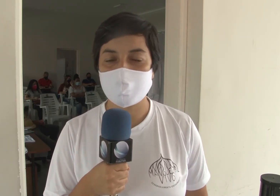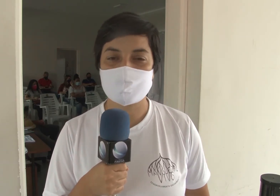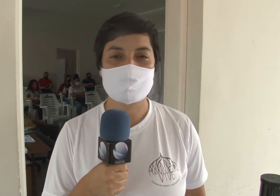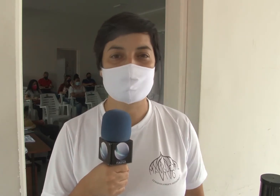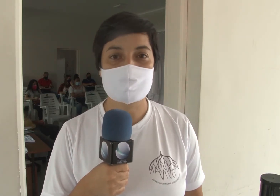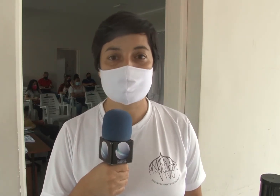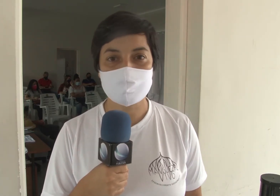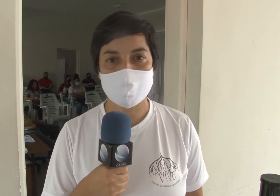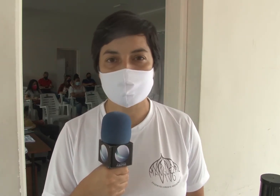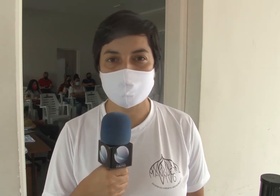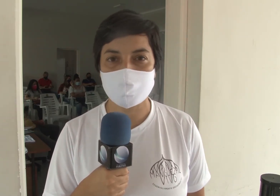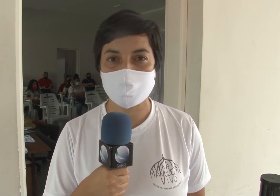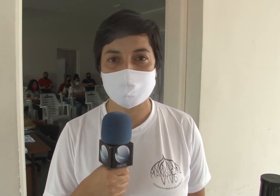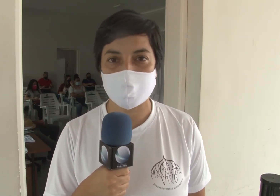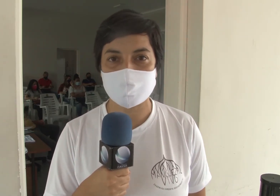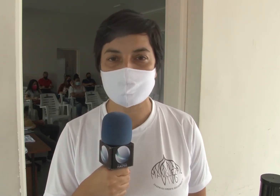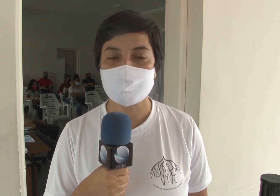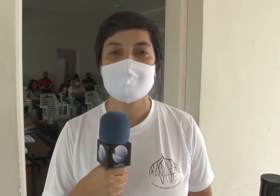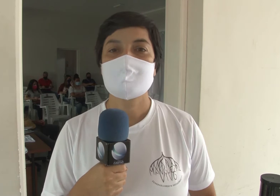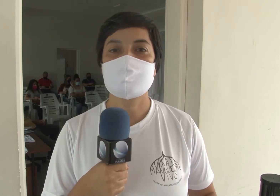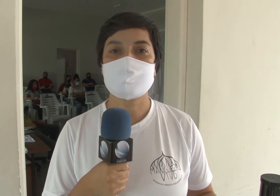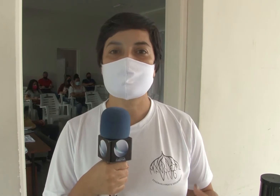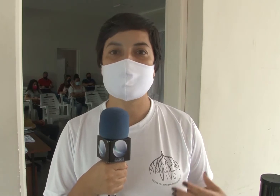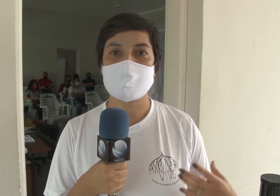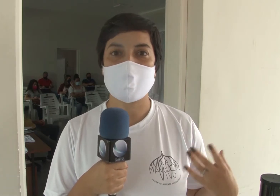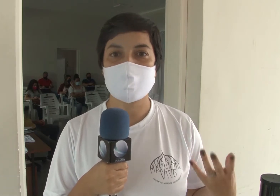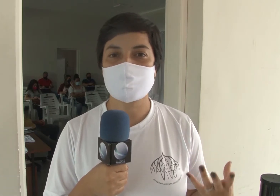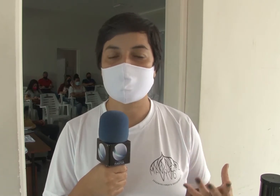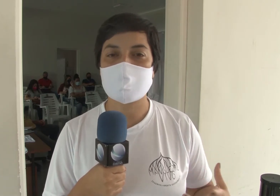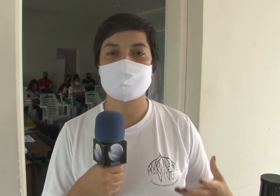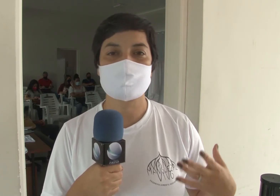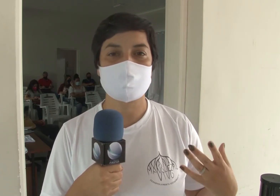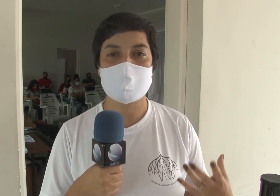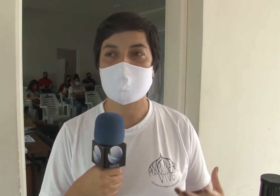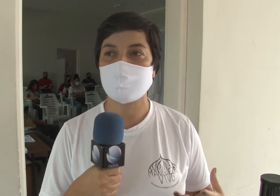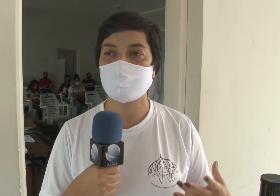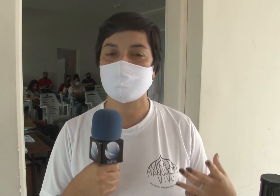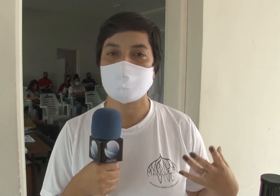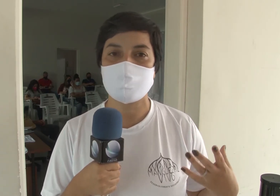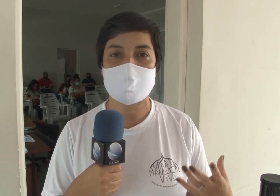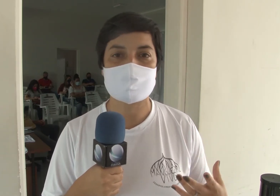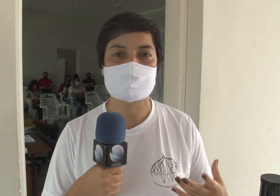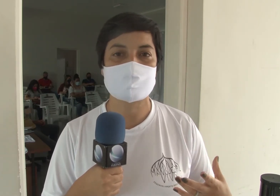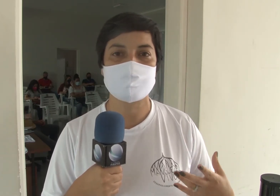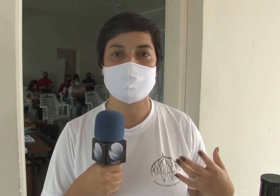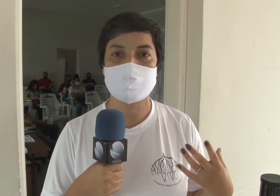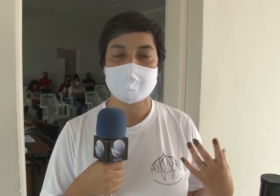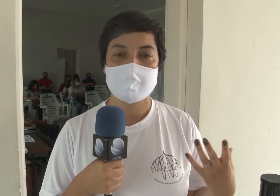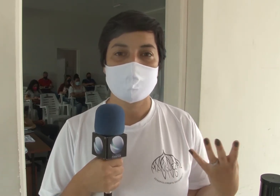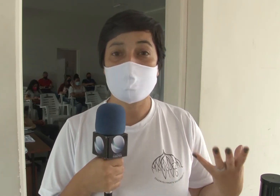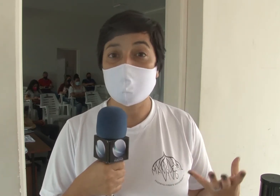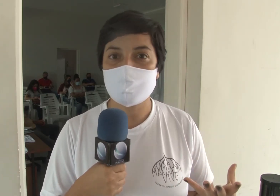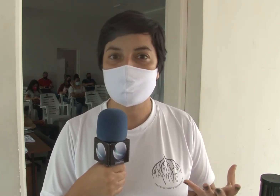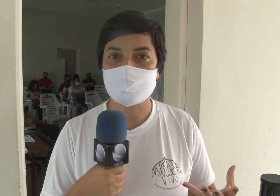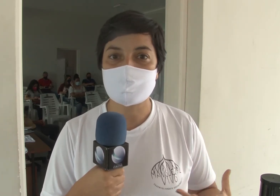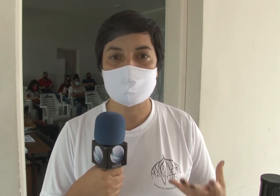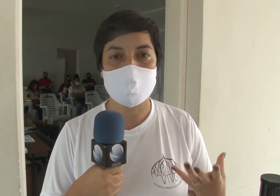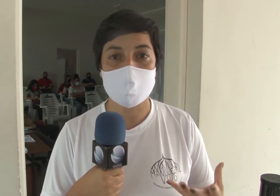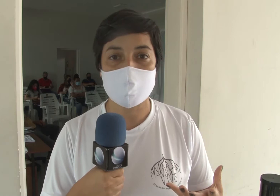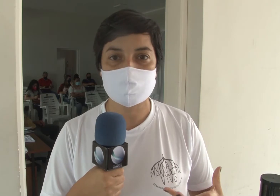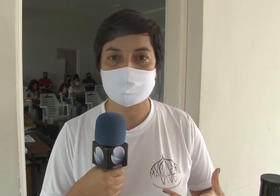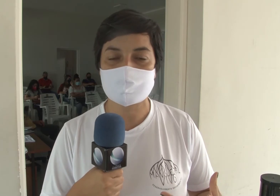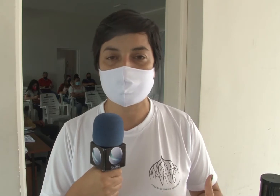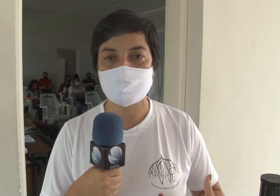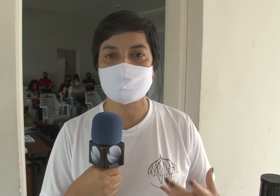importam com o meio ambiente. Então, se você se importa com o meio ambiente, se você olha para o lado, você vê uma árvore, vê um pássaro, vê um lixo e